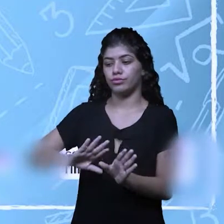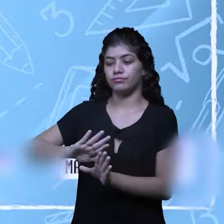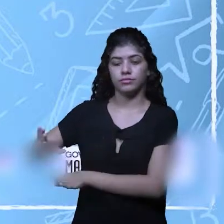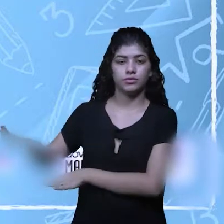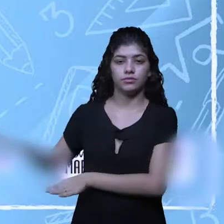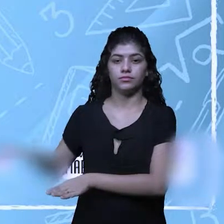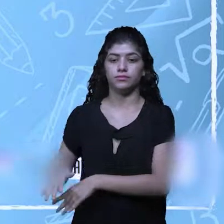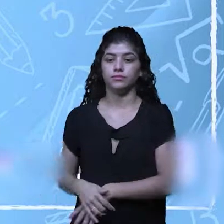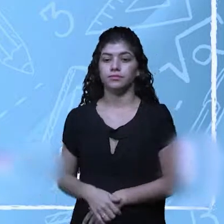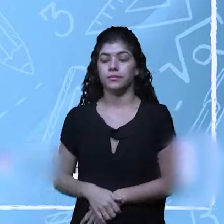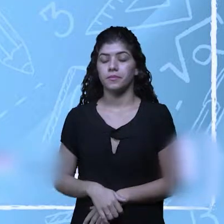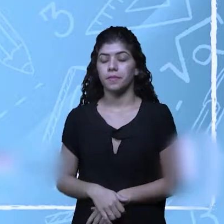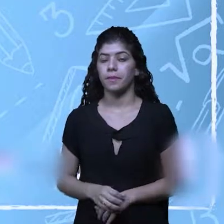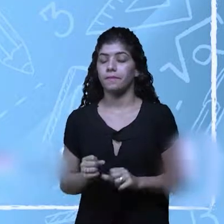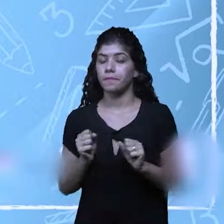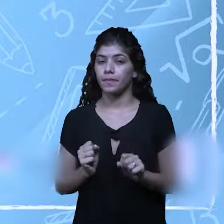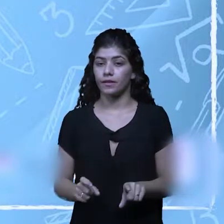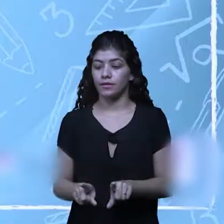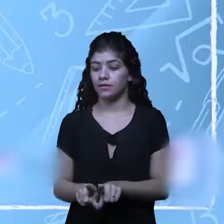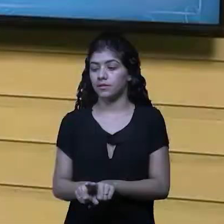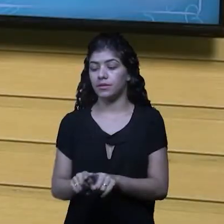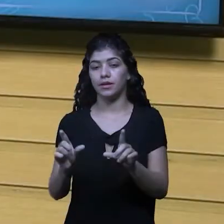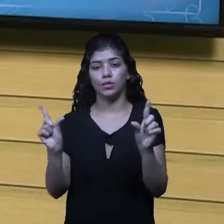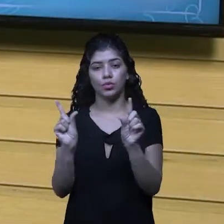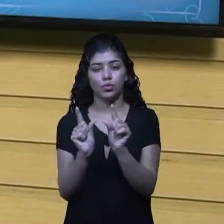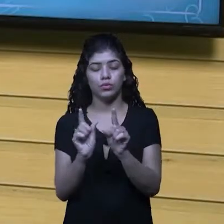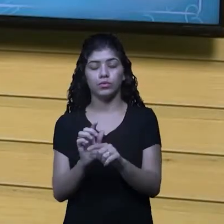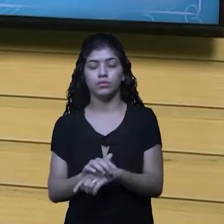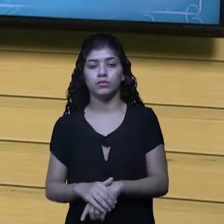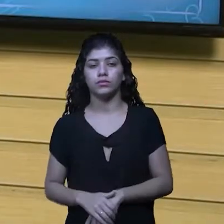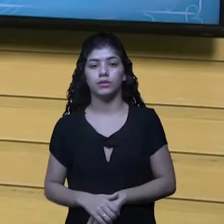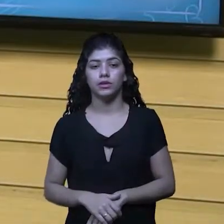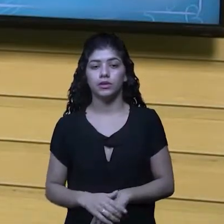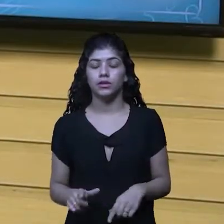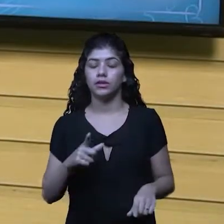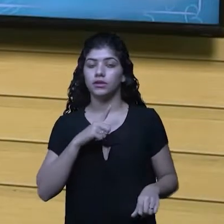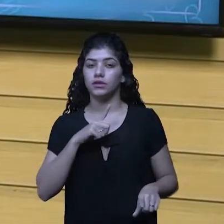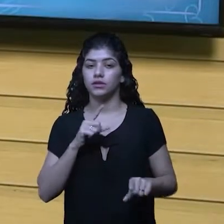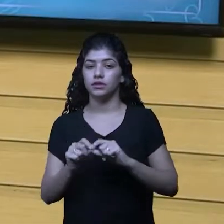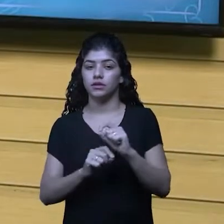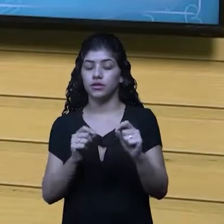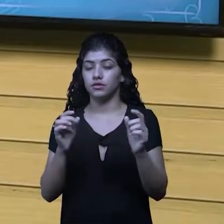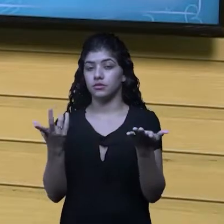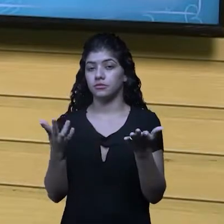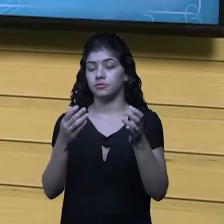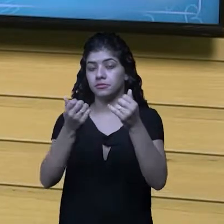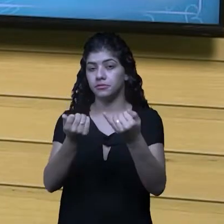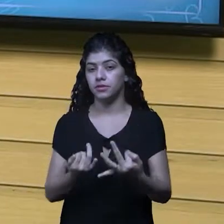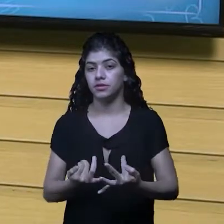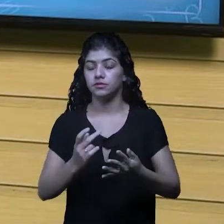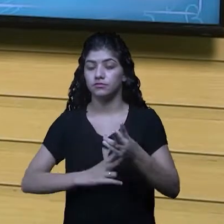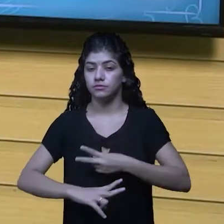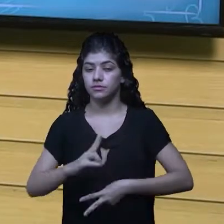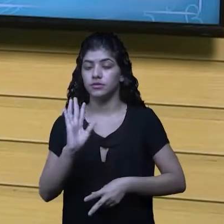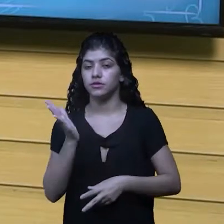esforcemos, mas podem ser reduzidos. Aqui só confirma o que eu acabei de dizer, esses erros